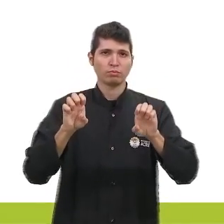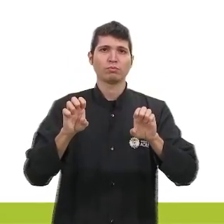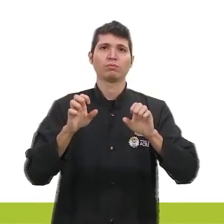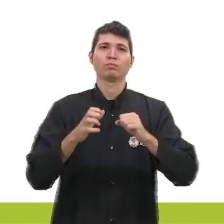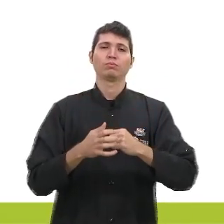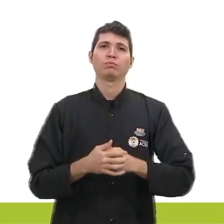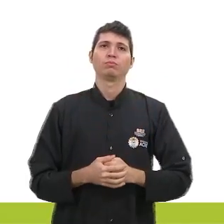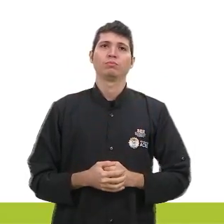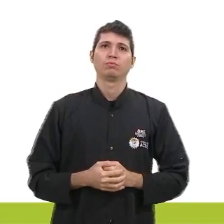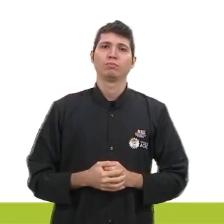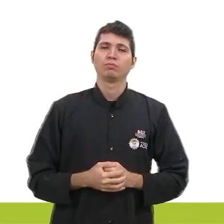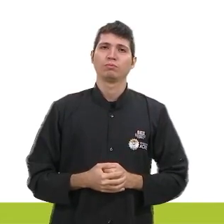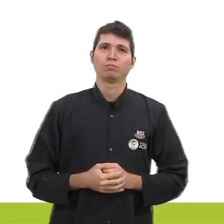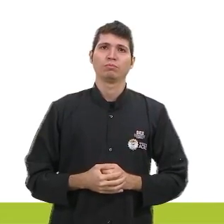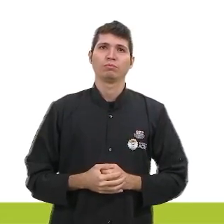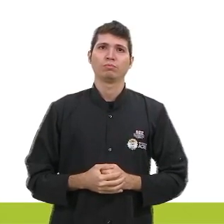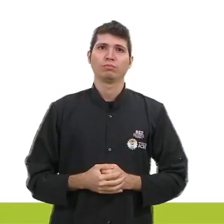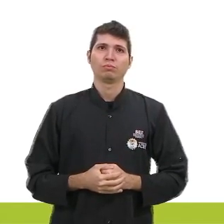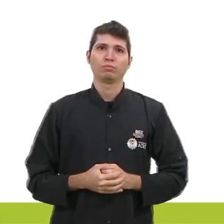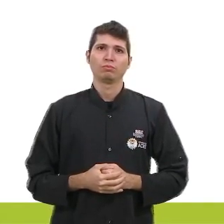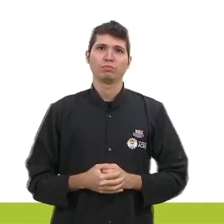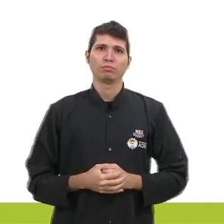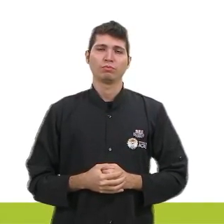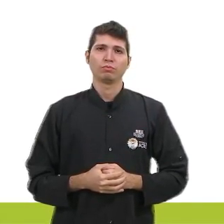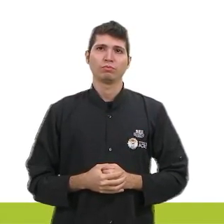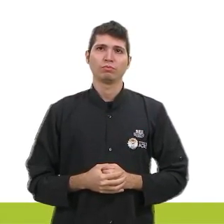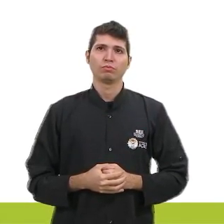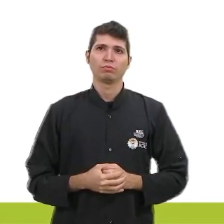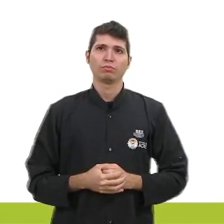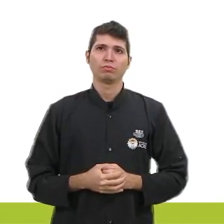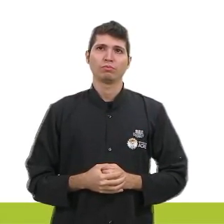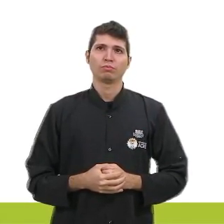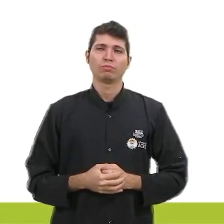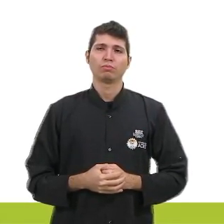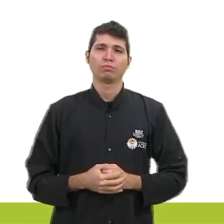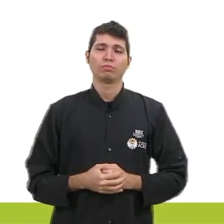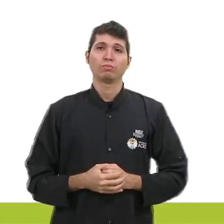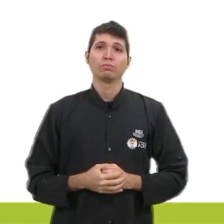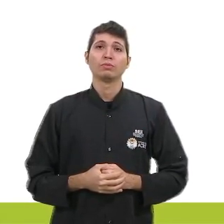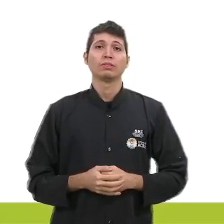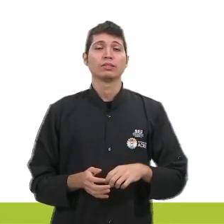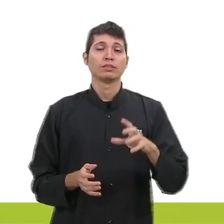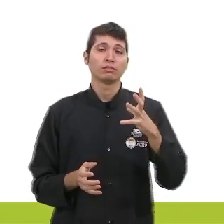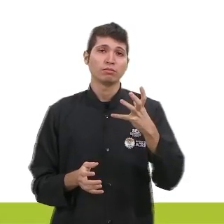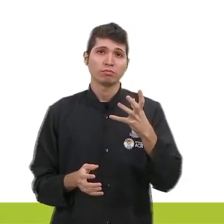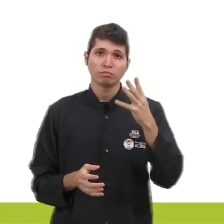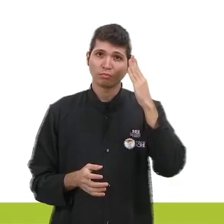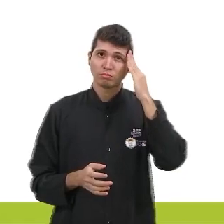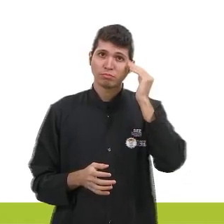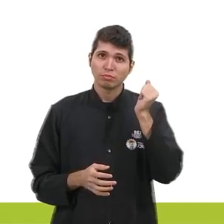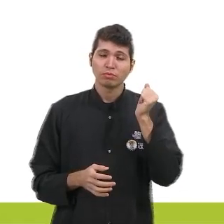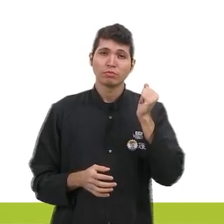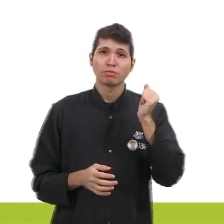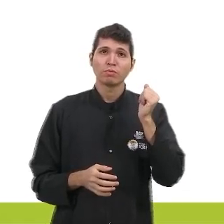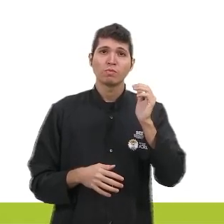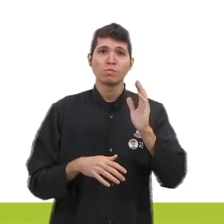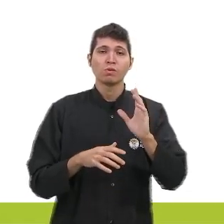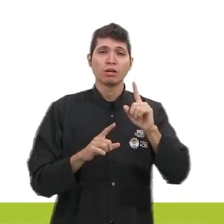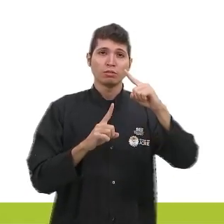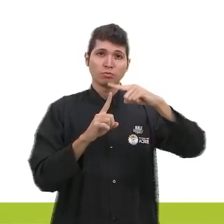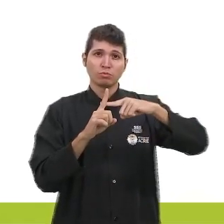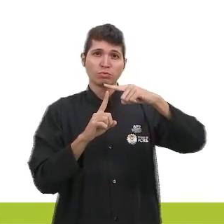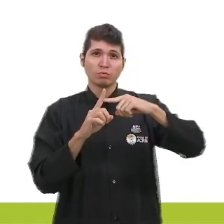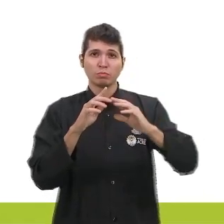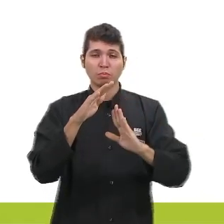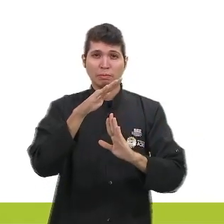quem é essa minha equação. Agora vamos lá para o probleminha. Ele quer saber onde é que ela alcança a temperatura no intervalo máximo, né? Então você tem